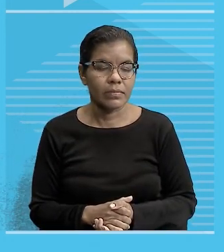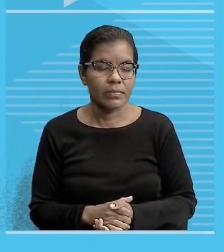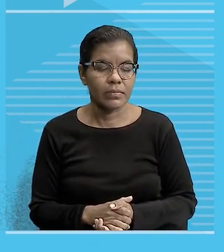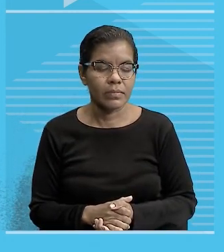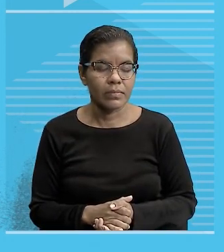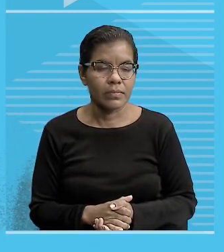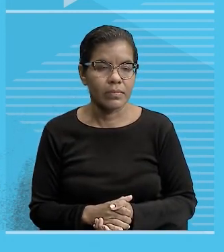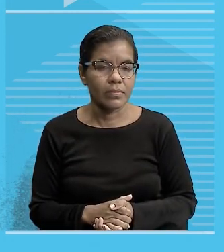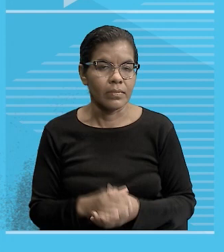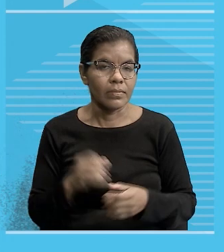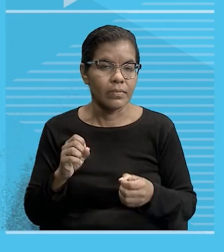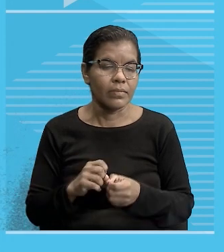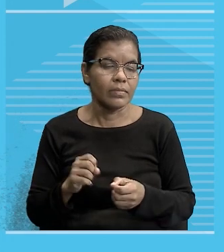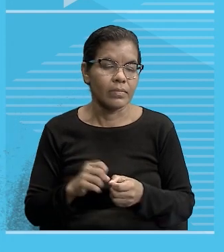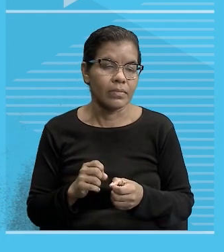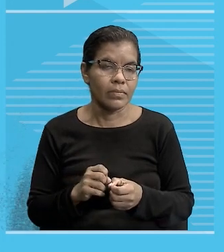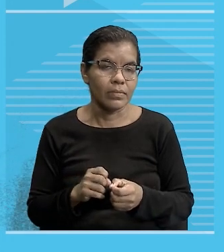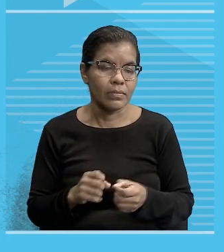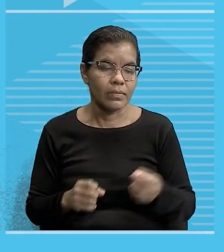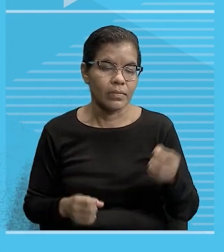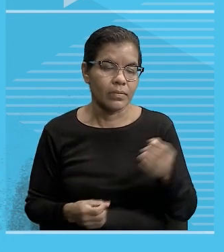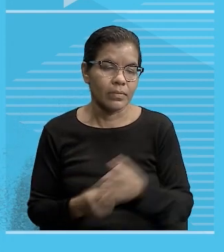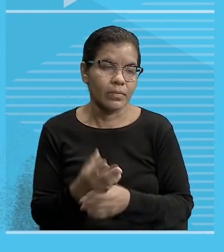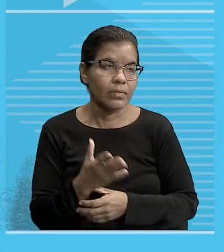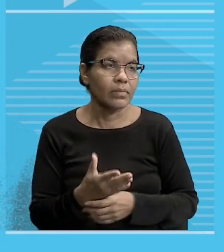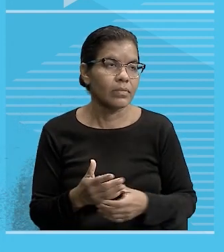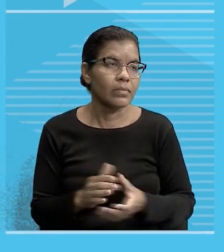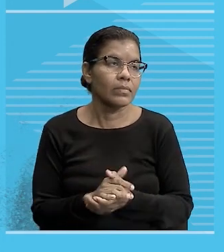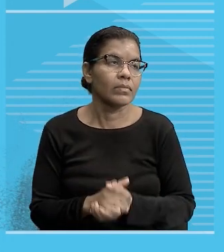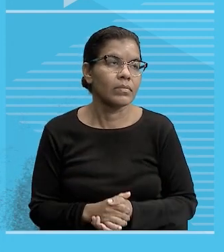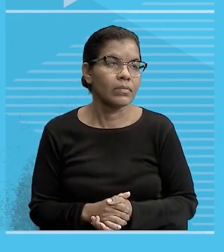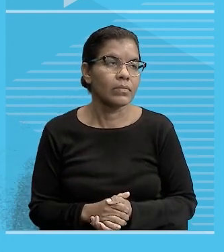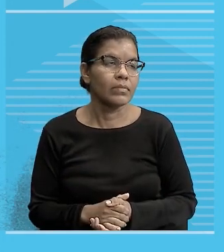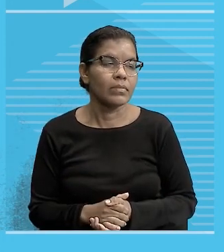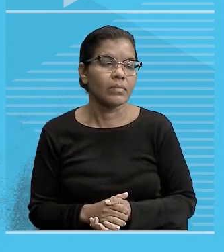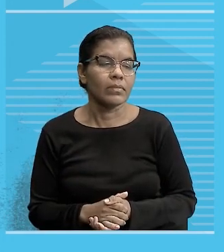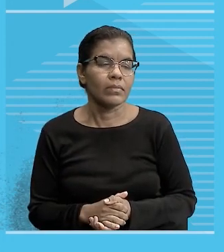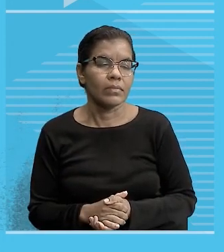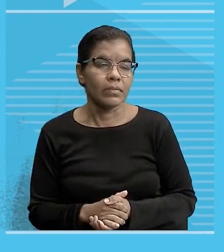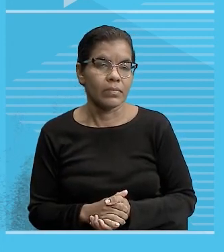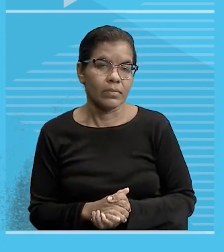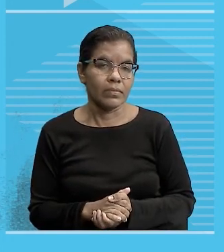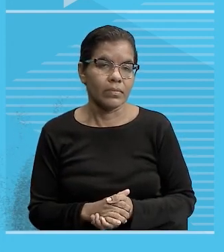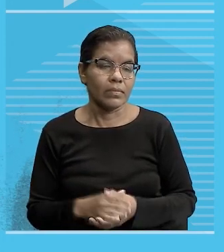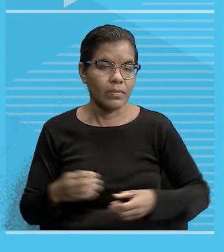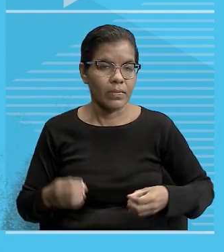vou fazer criar descobrir ofertar